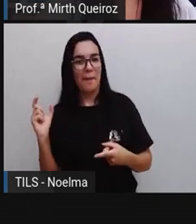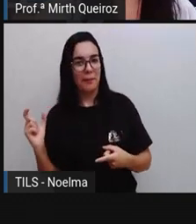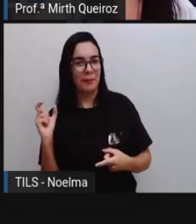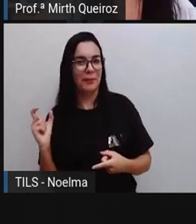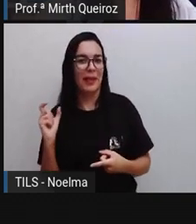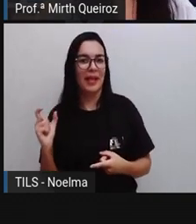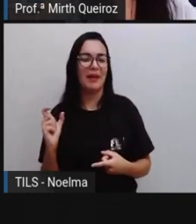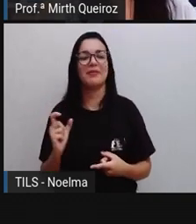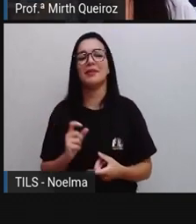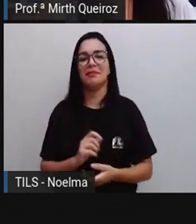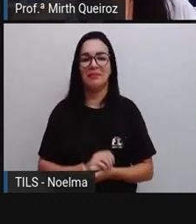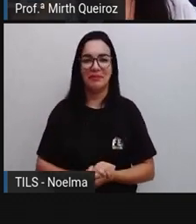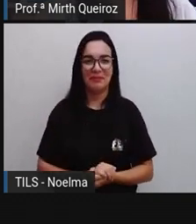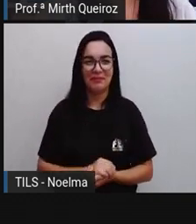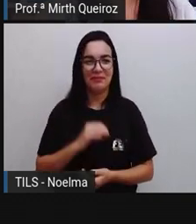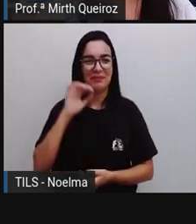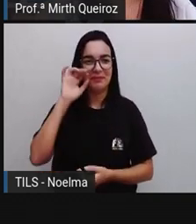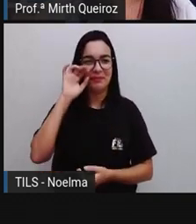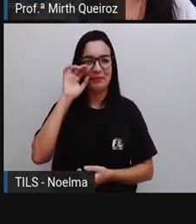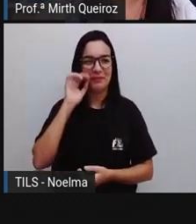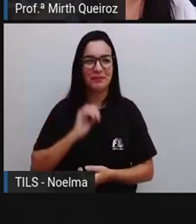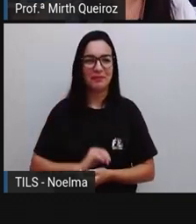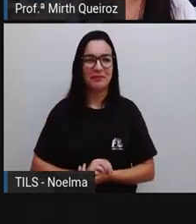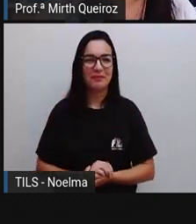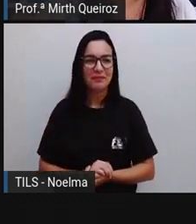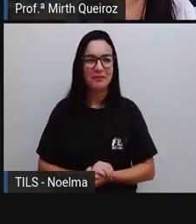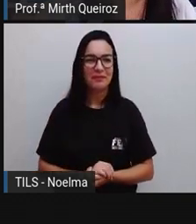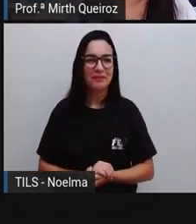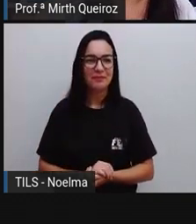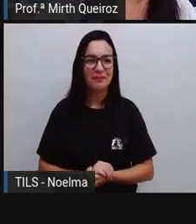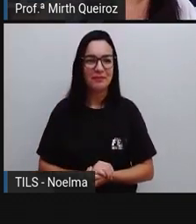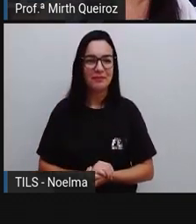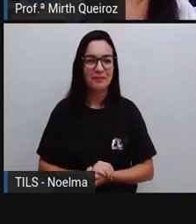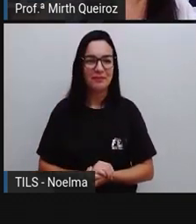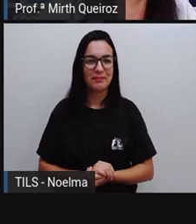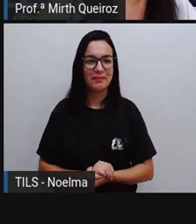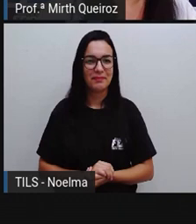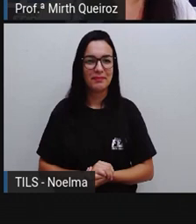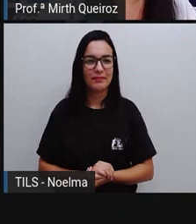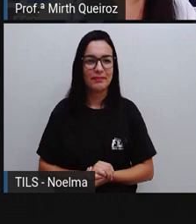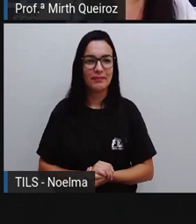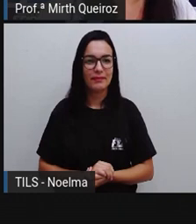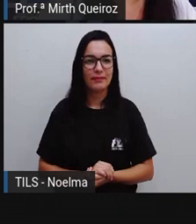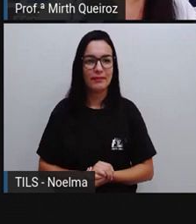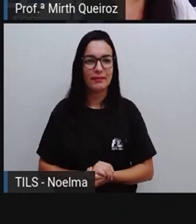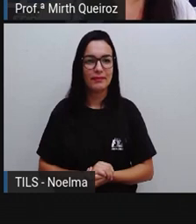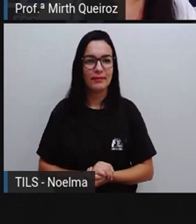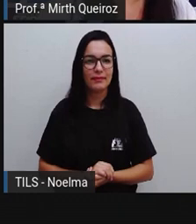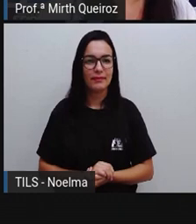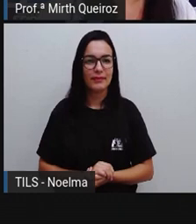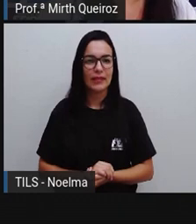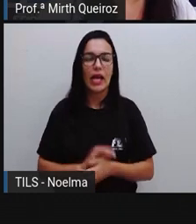da enciclopédia, ou então dicionários para falar sobre o significado aí dessa palavra.